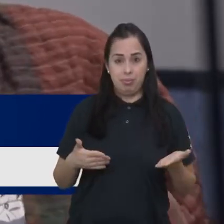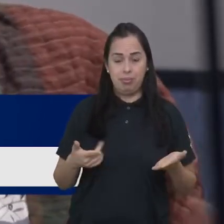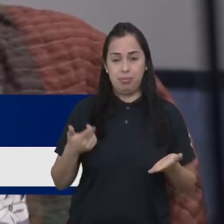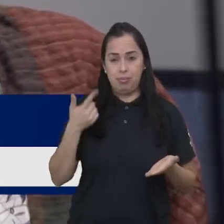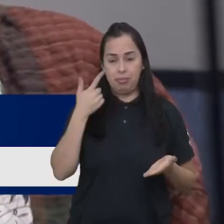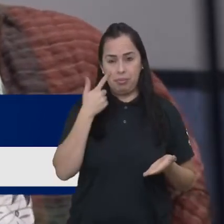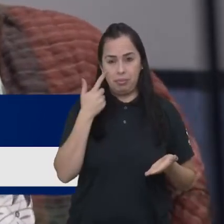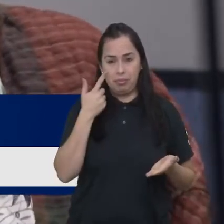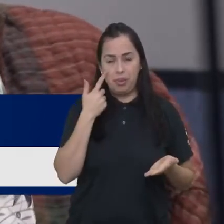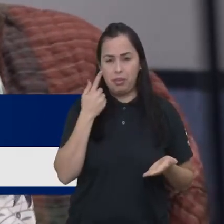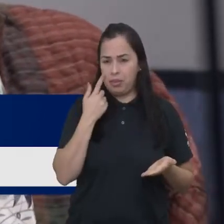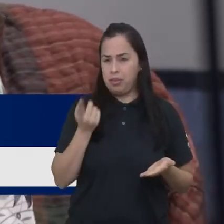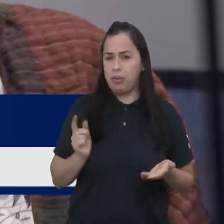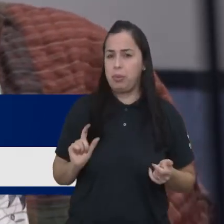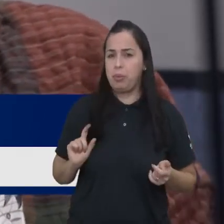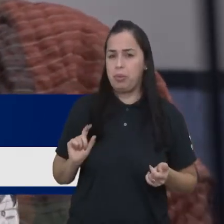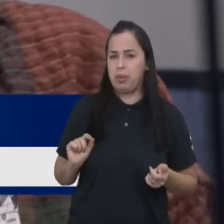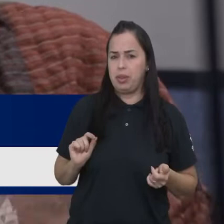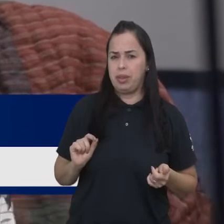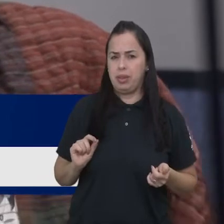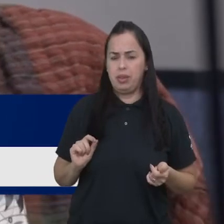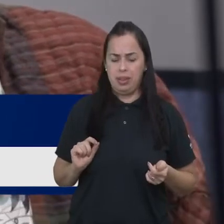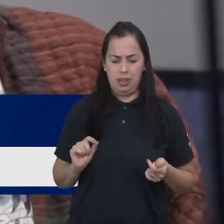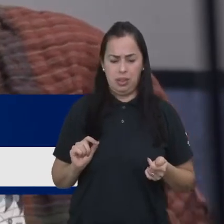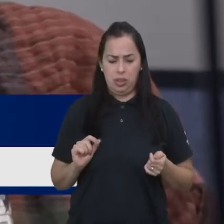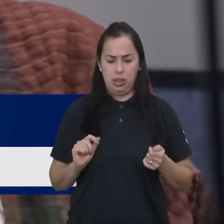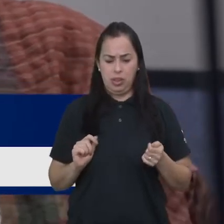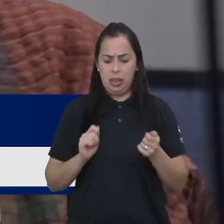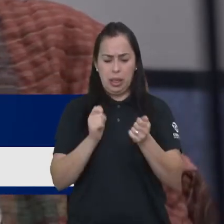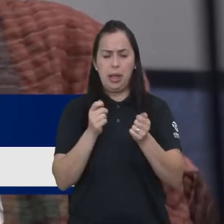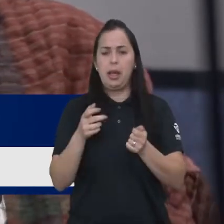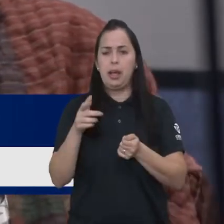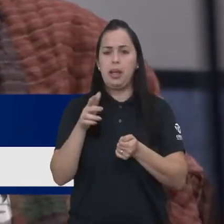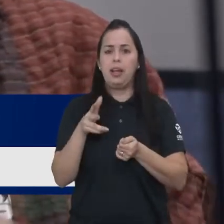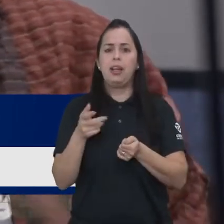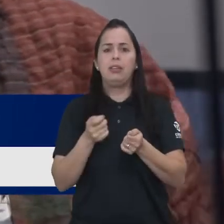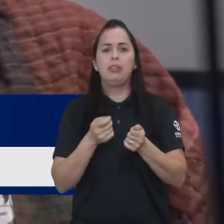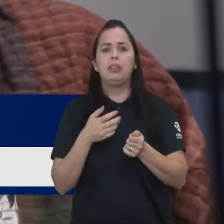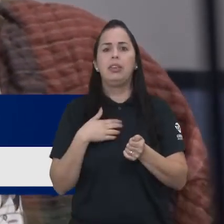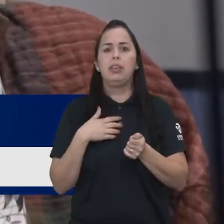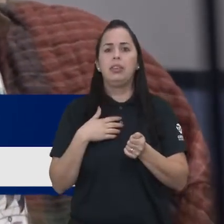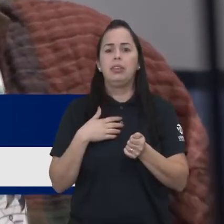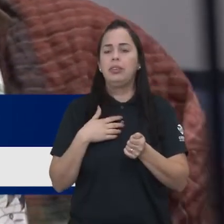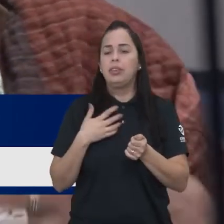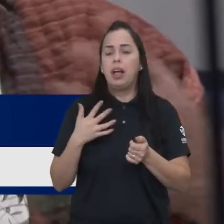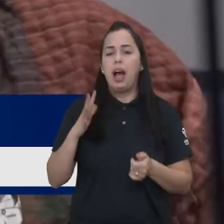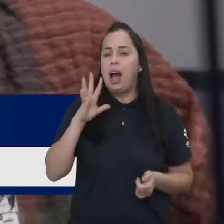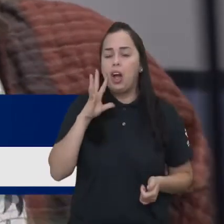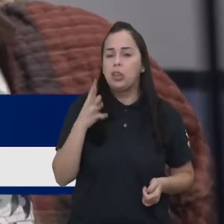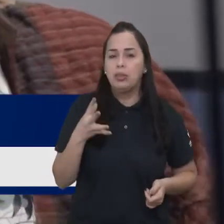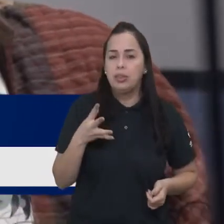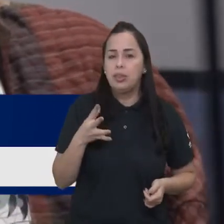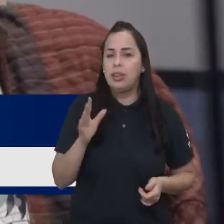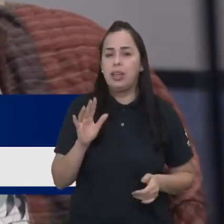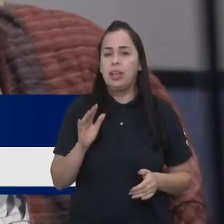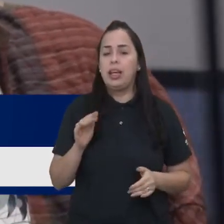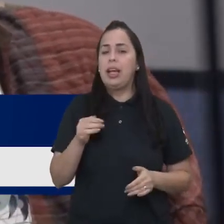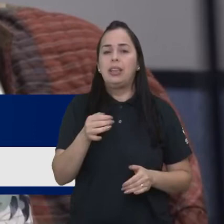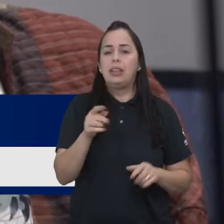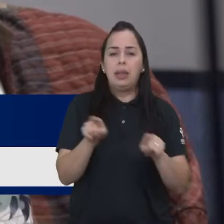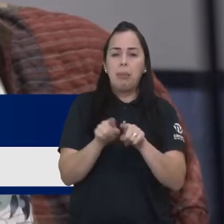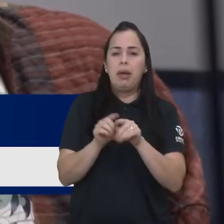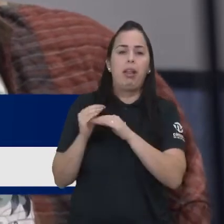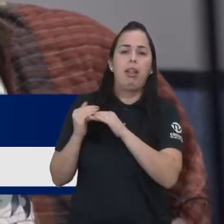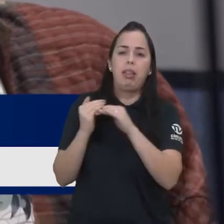então, você vê que a coisa está meio mal conduzida, mal, mal, até numa linguagem